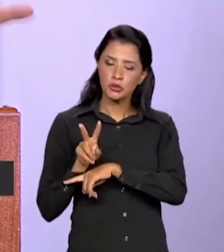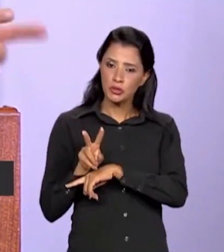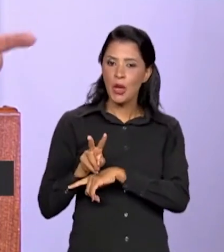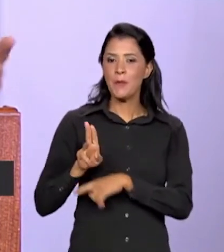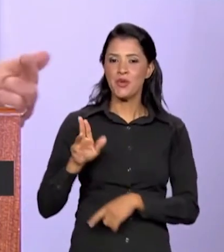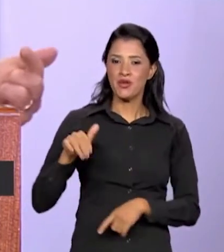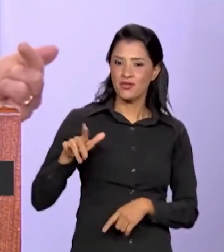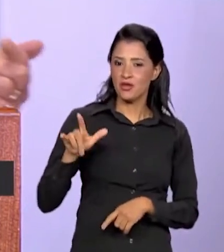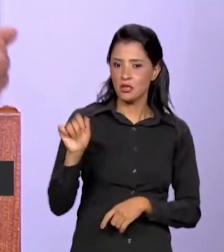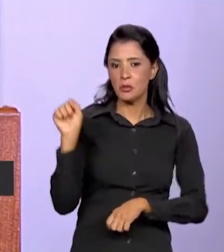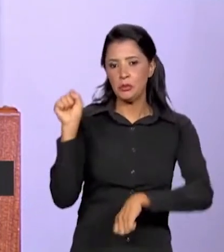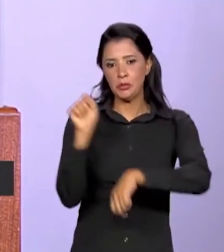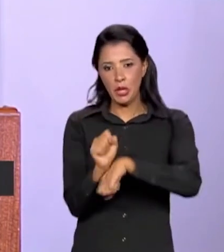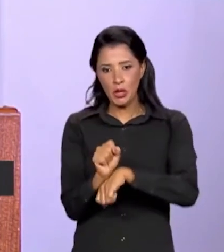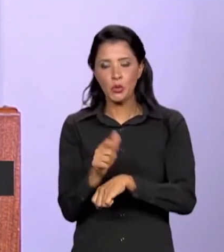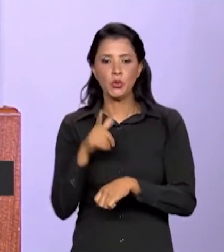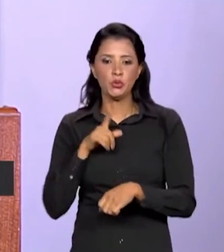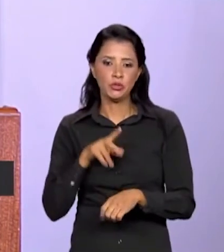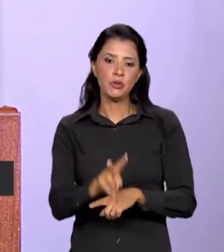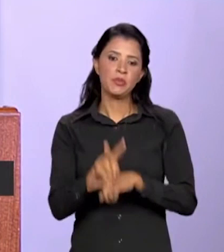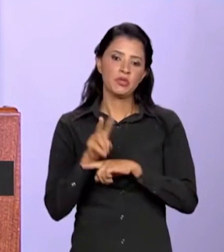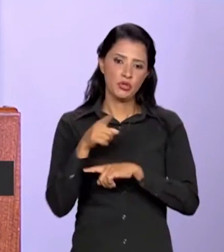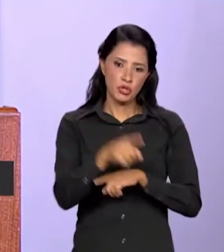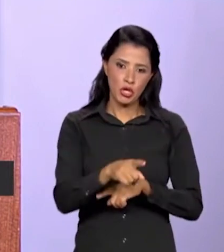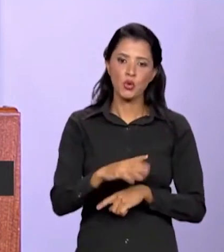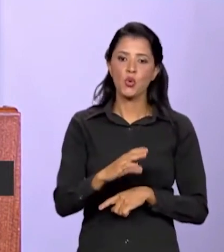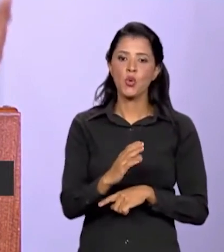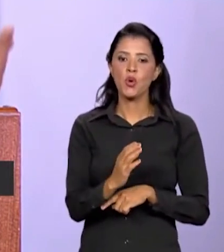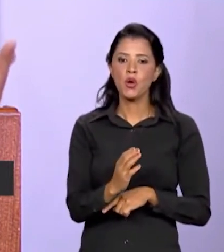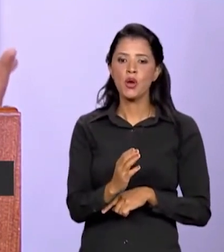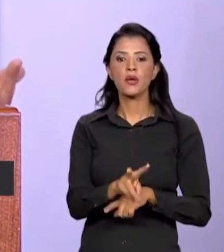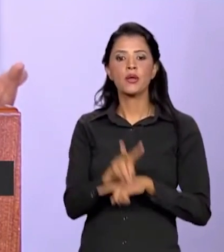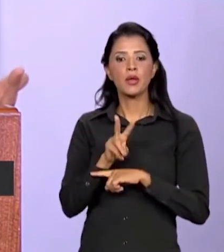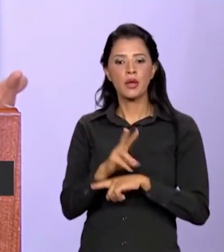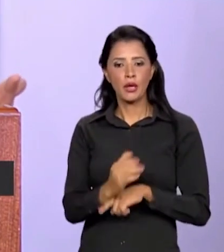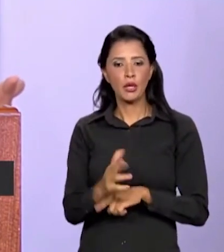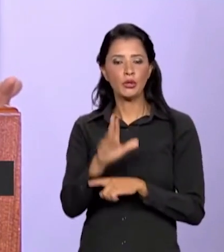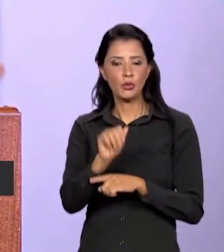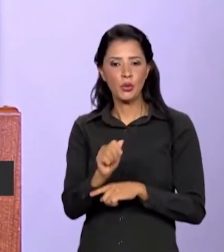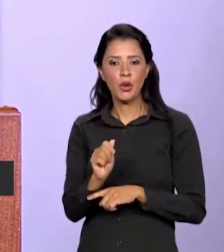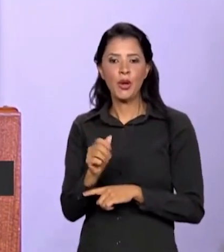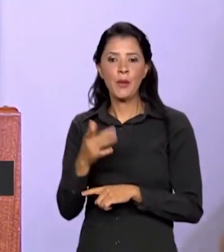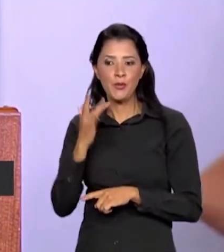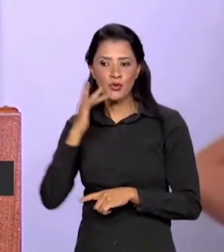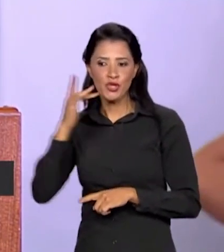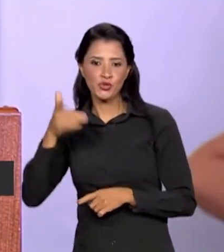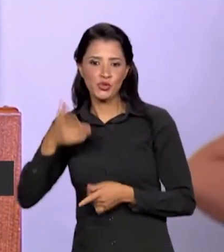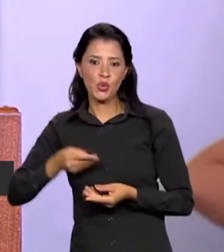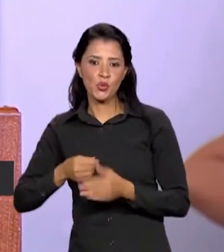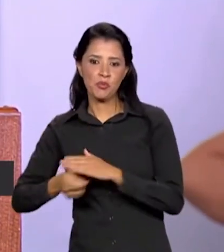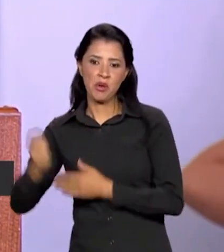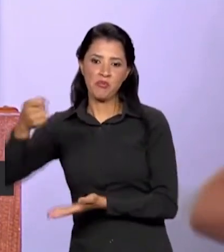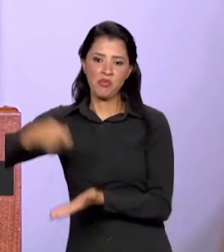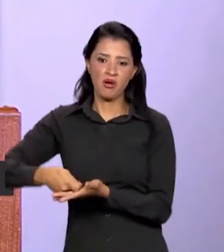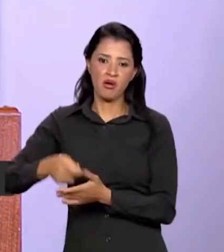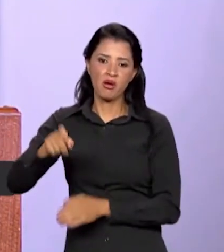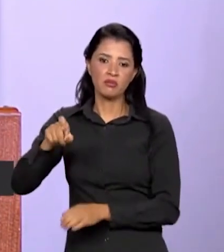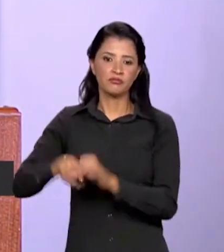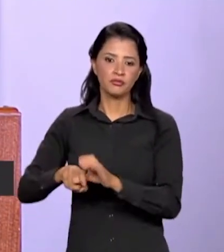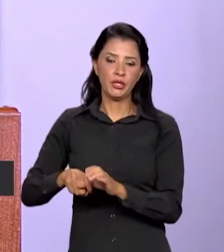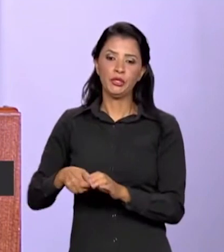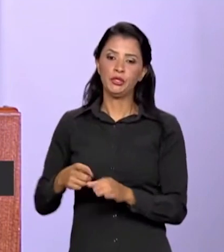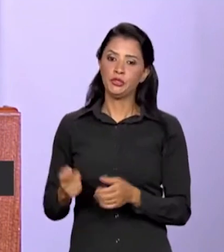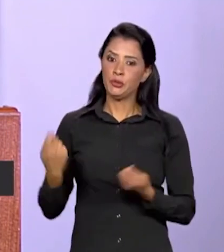o crédito, para devolver dinheiro para o Tesouro, para pagar dívida. E nós vamos ter que fazer o BNDES voltar a